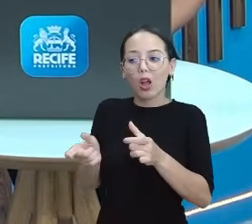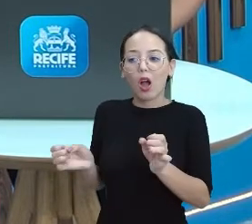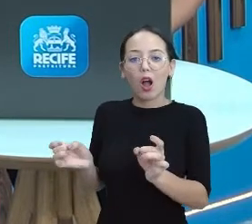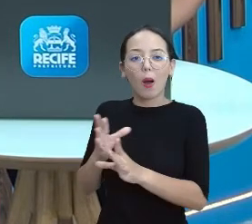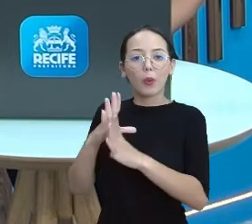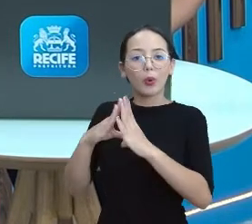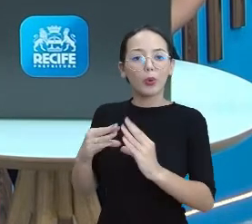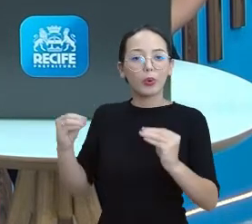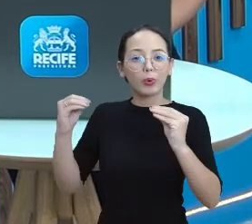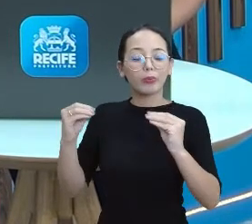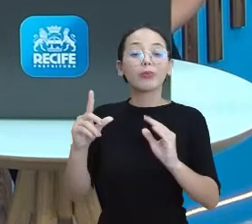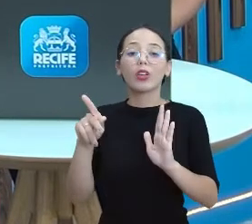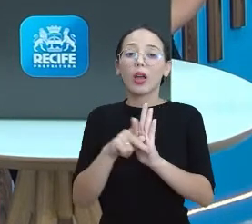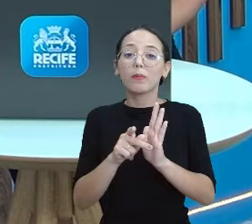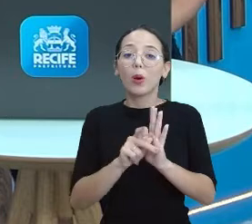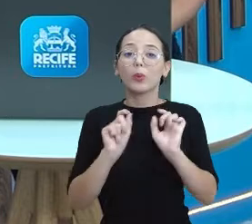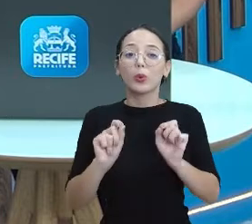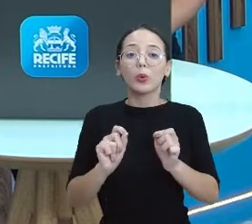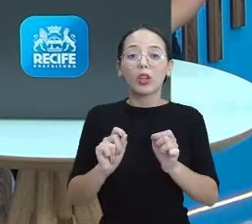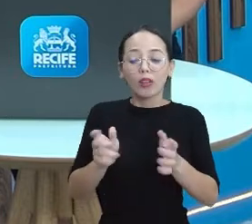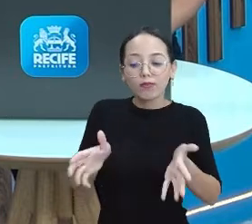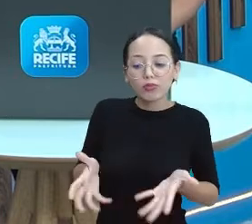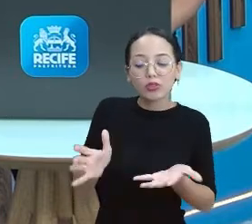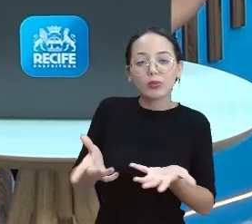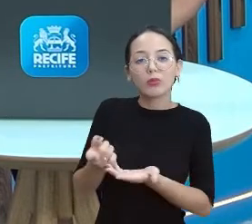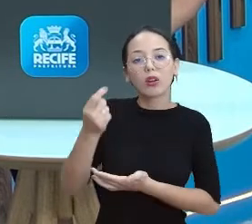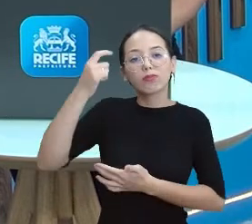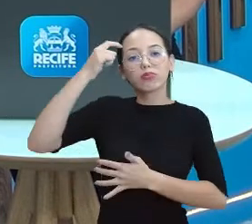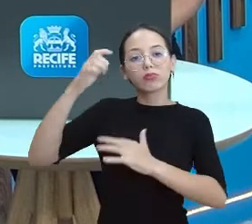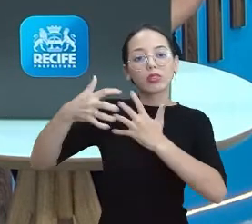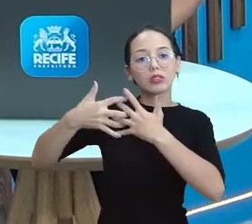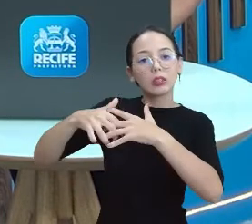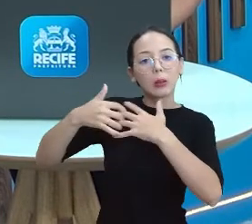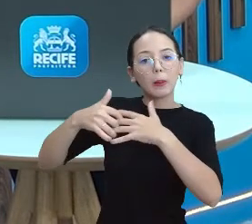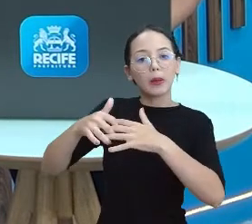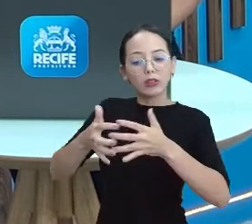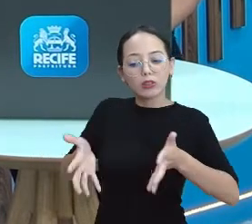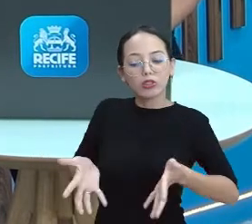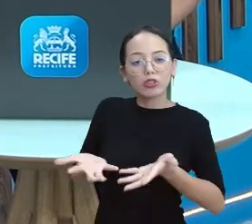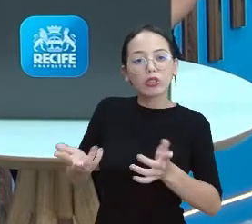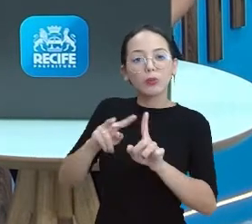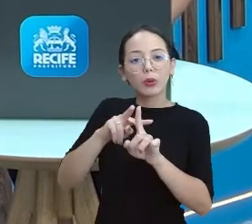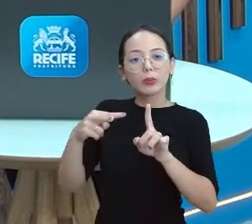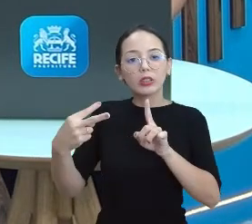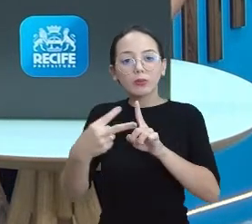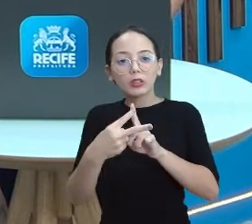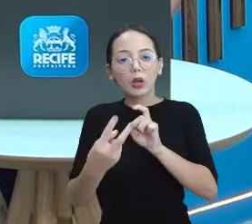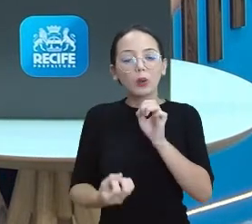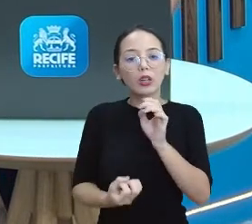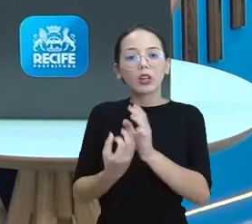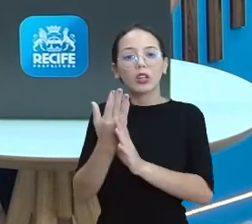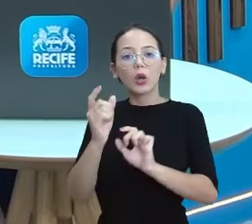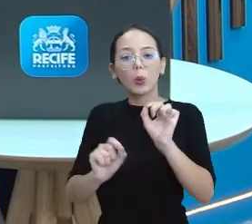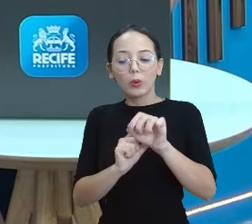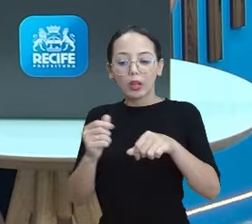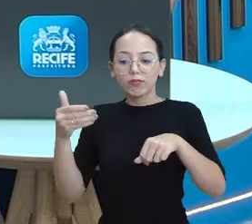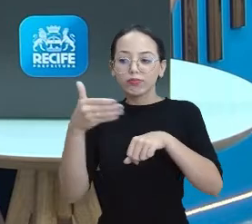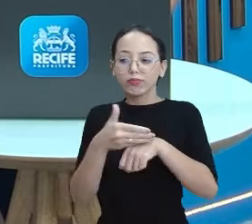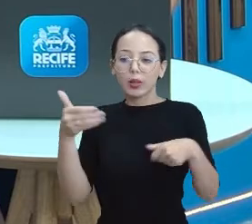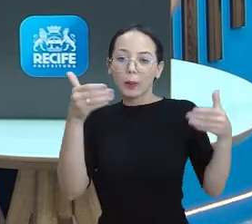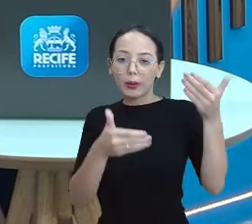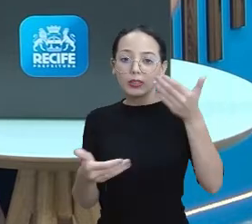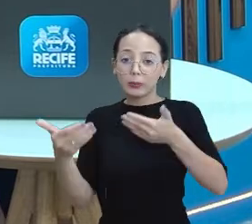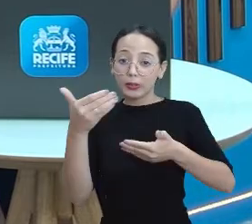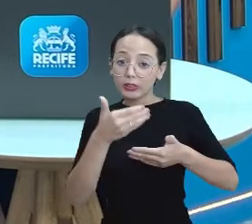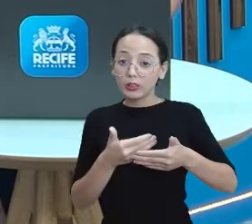é uma atividade que estimula o raciocínio, que estimula a percepção, gera um envolvimento muito grande